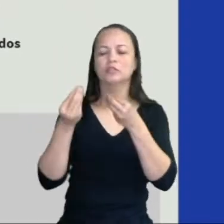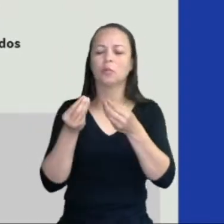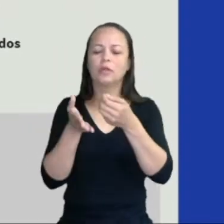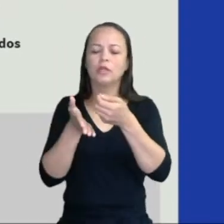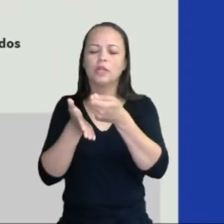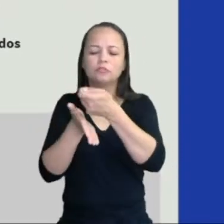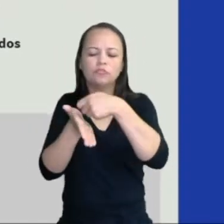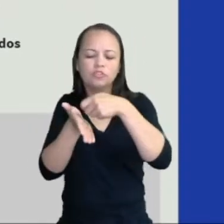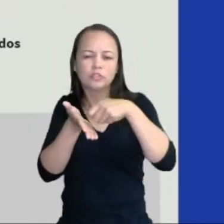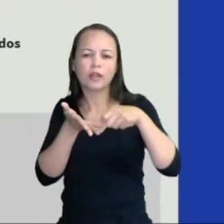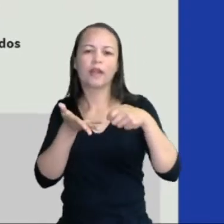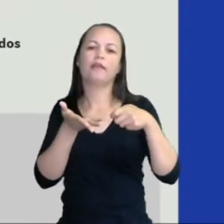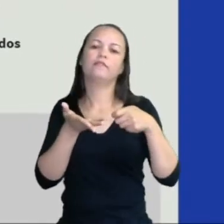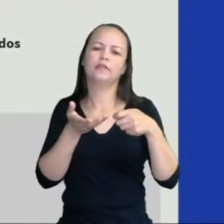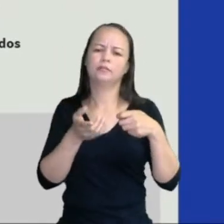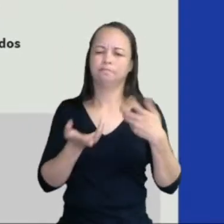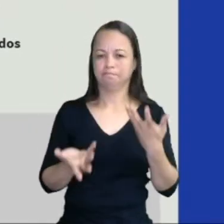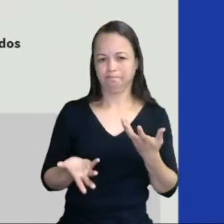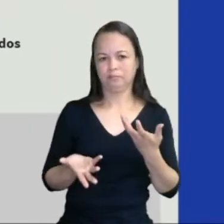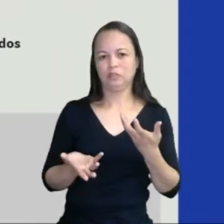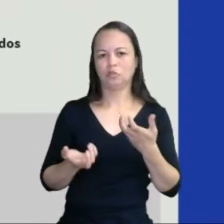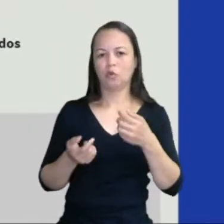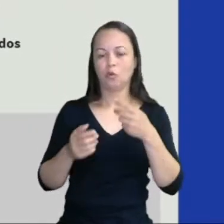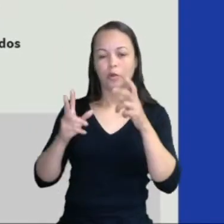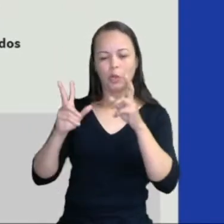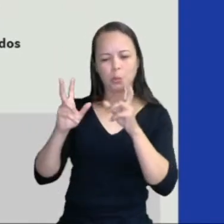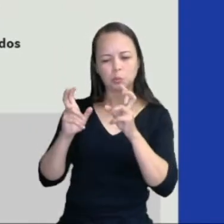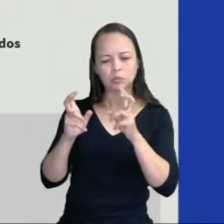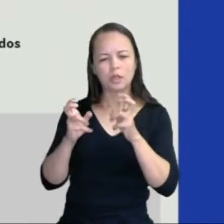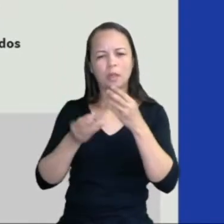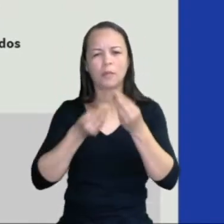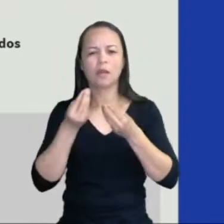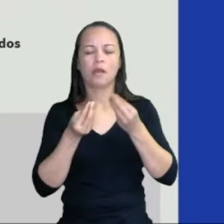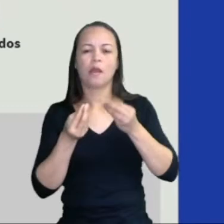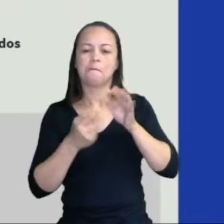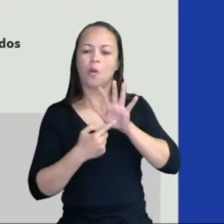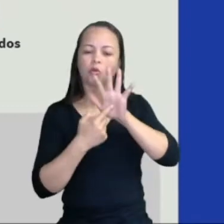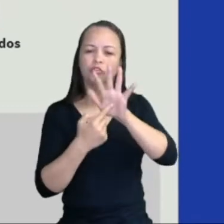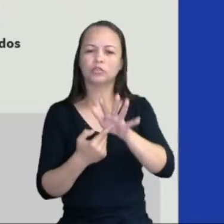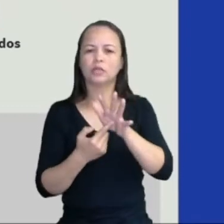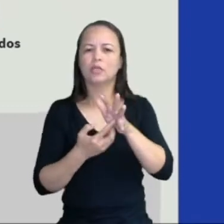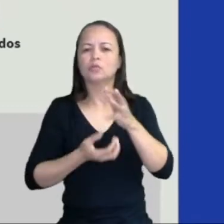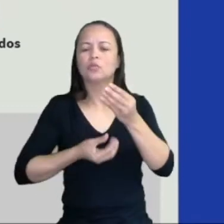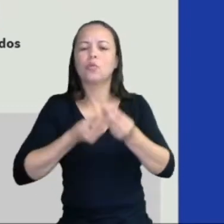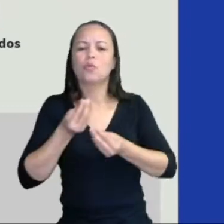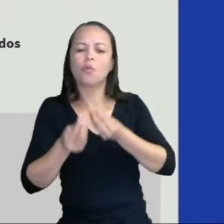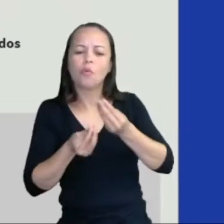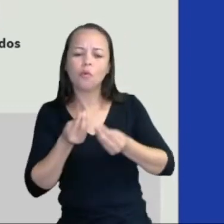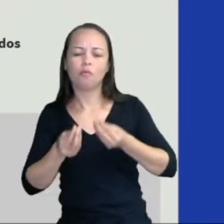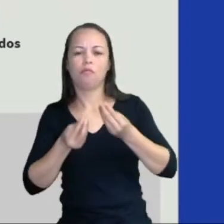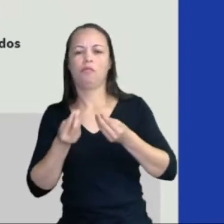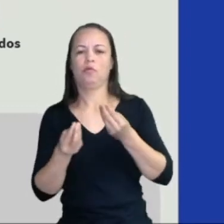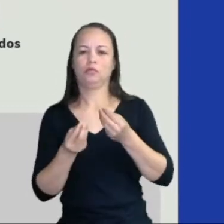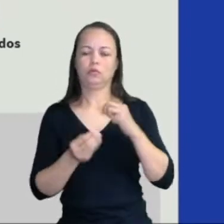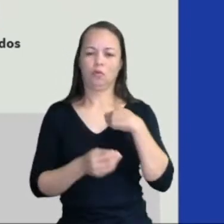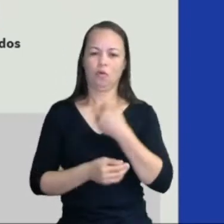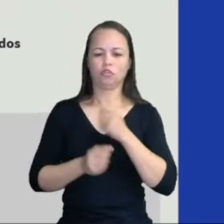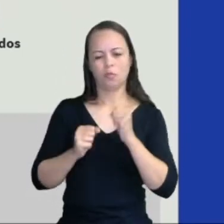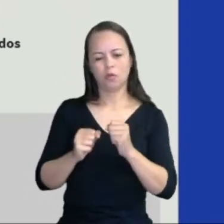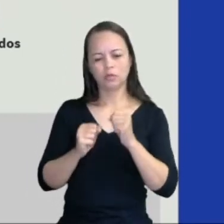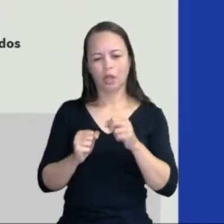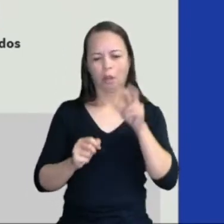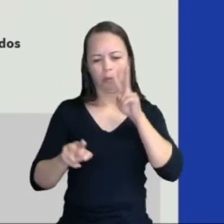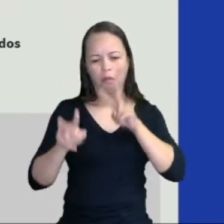sobre esse tema, pessoal, apontando as maneiras como a gente pode reconhecer